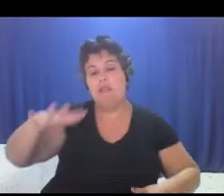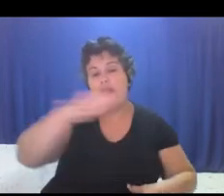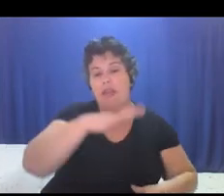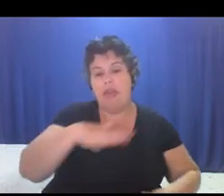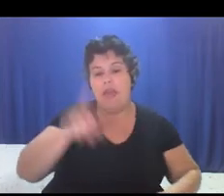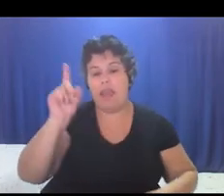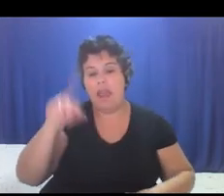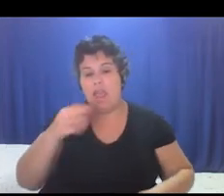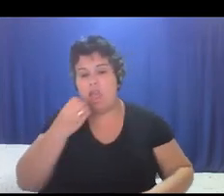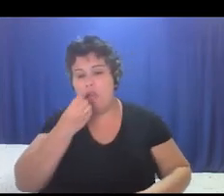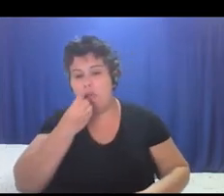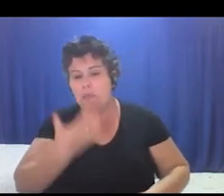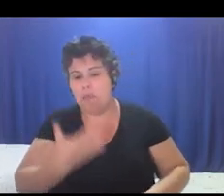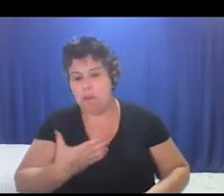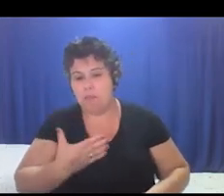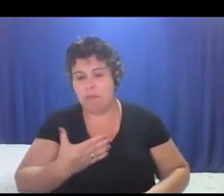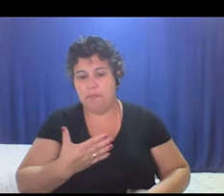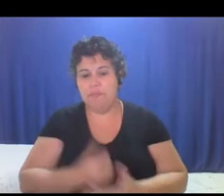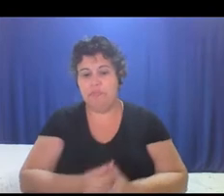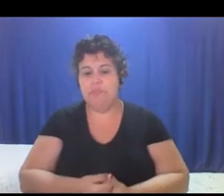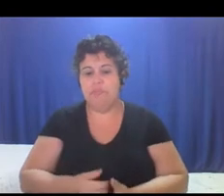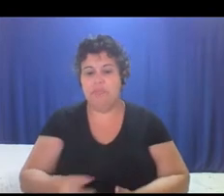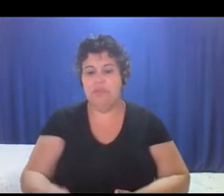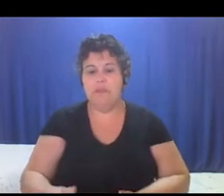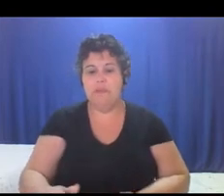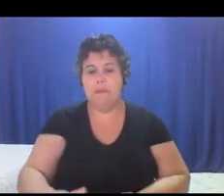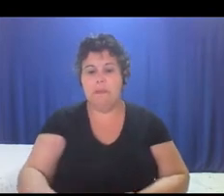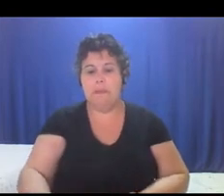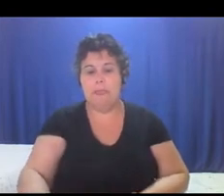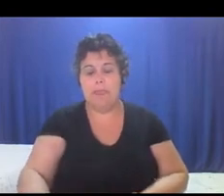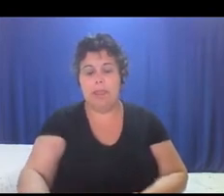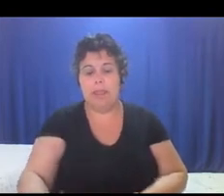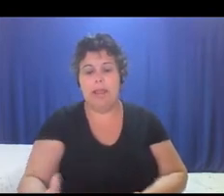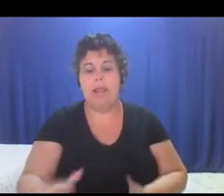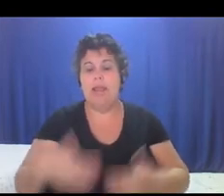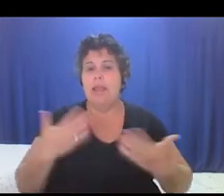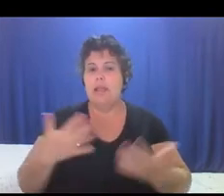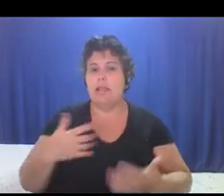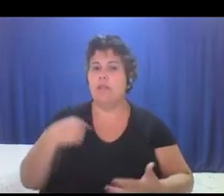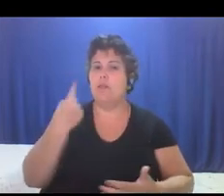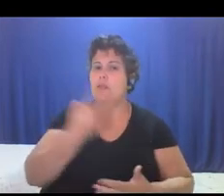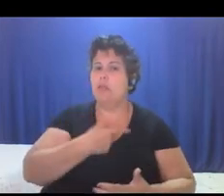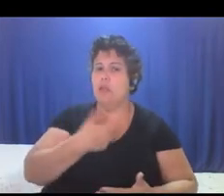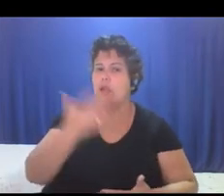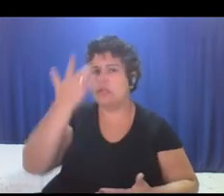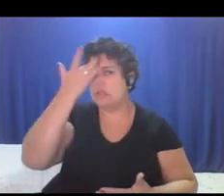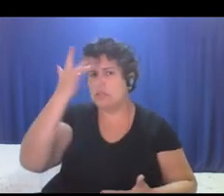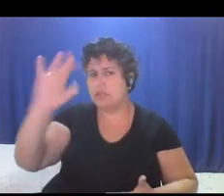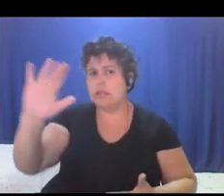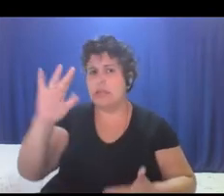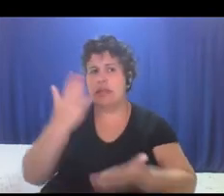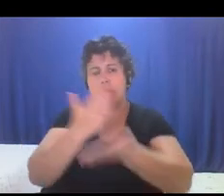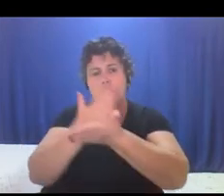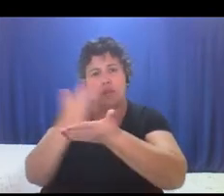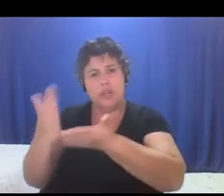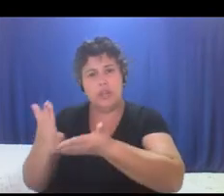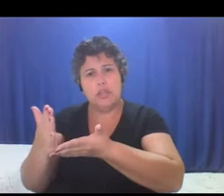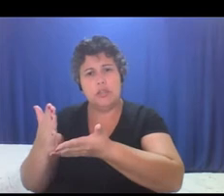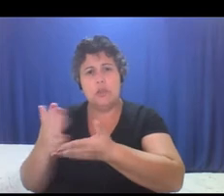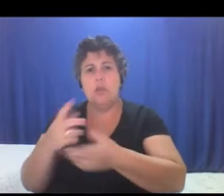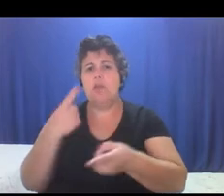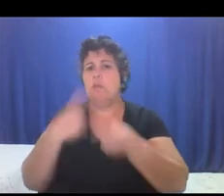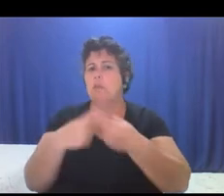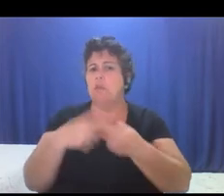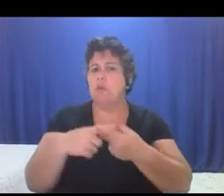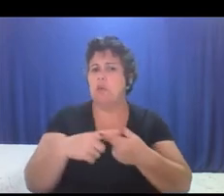que é apaixonante, assim. A Lívia até comentou, a gente estranha no começo, muito. Muito, eu falava, gente, por que será que essas